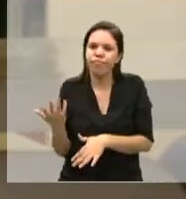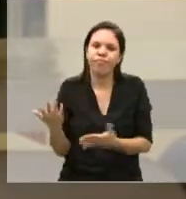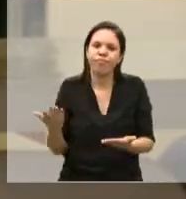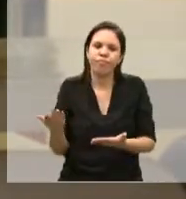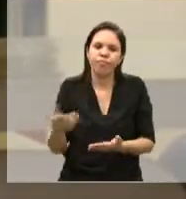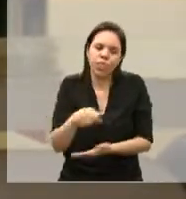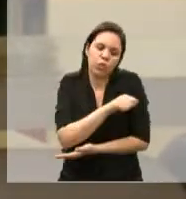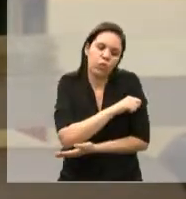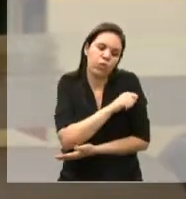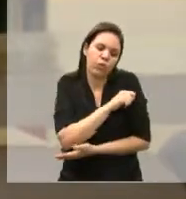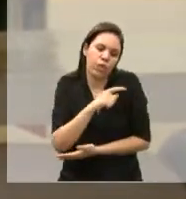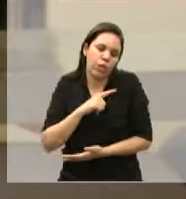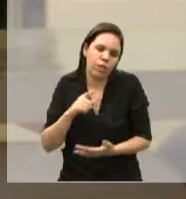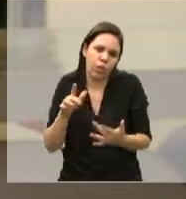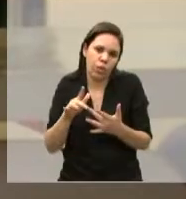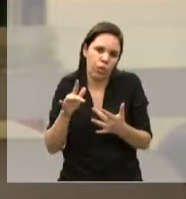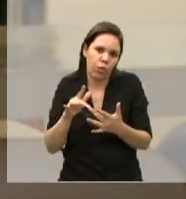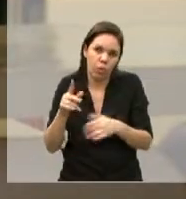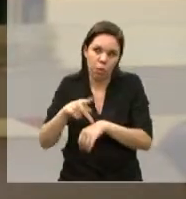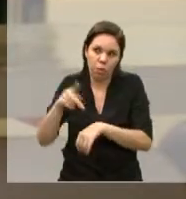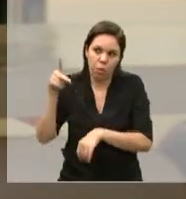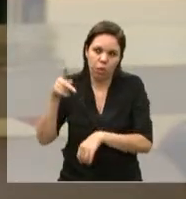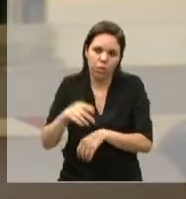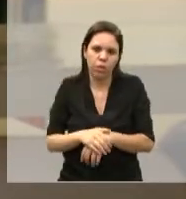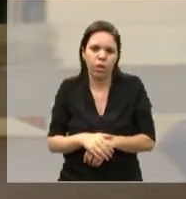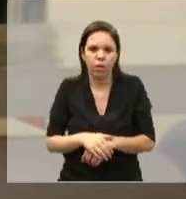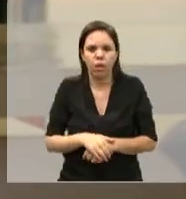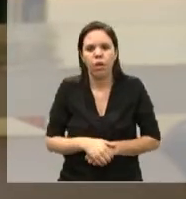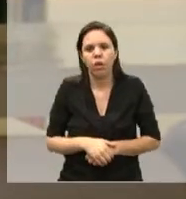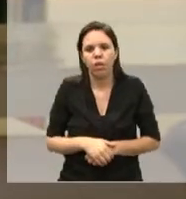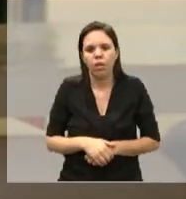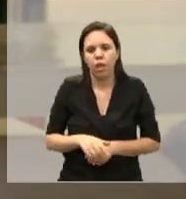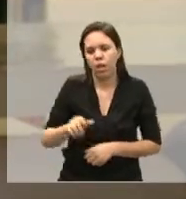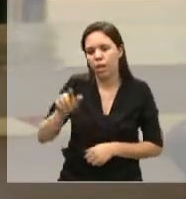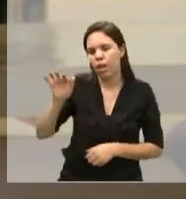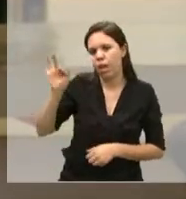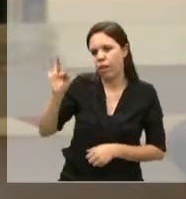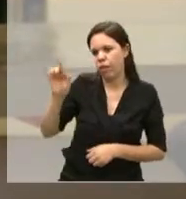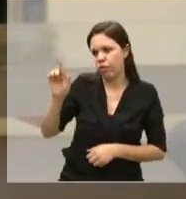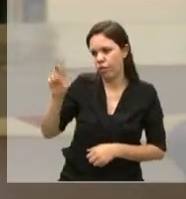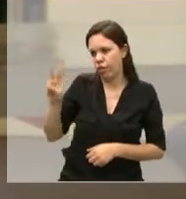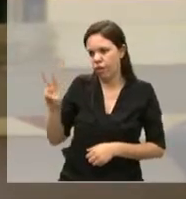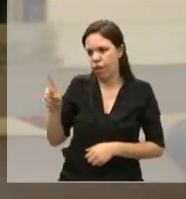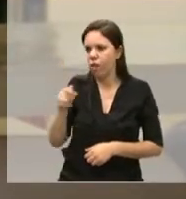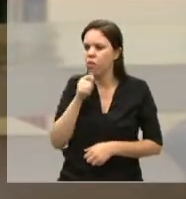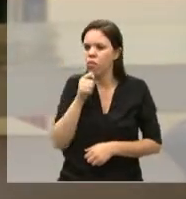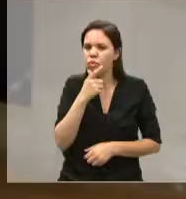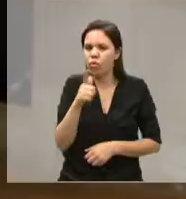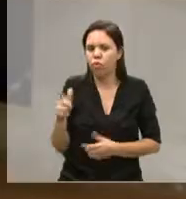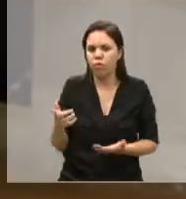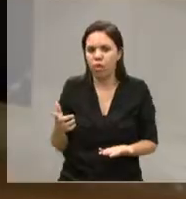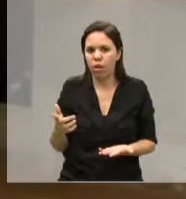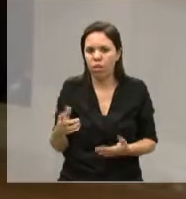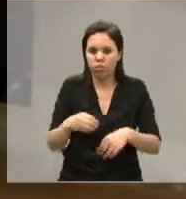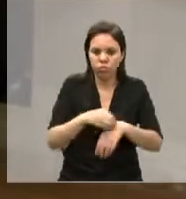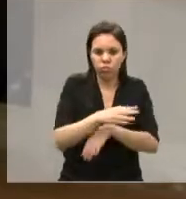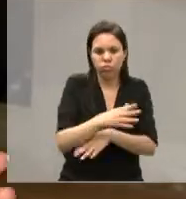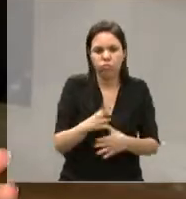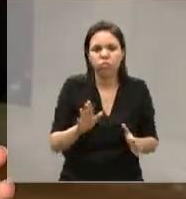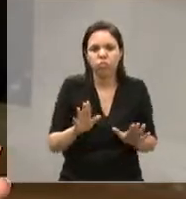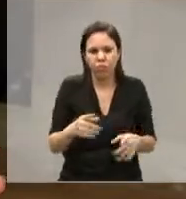os alunos com quem eu tenho contato na pós-ADM da FGV, eles não trazem essa bagagem para